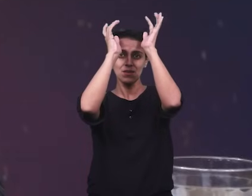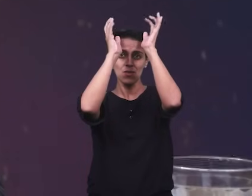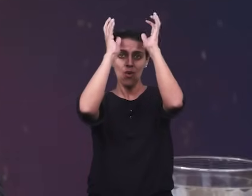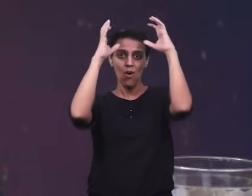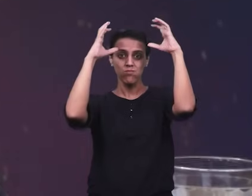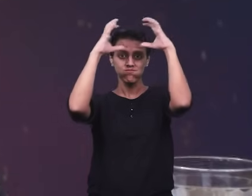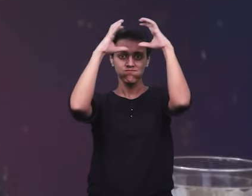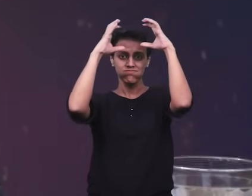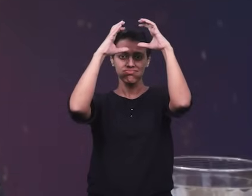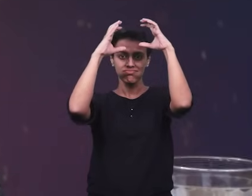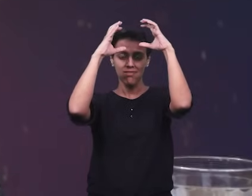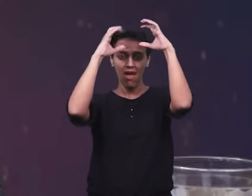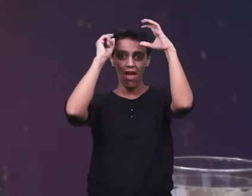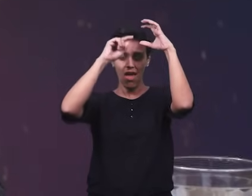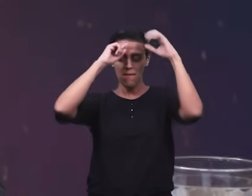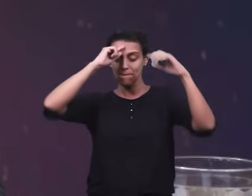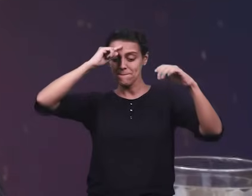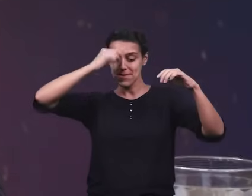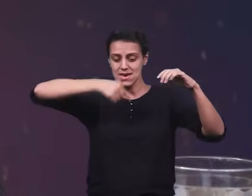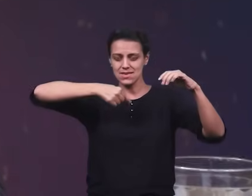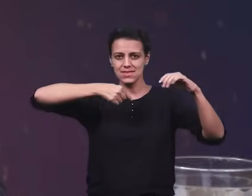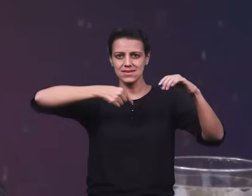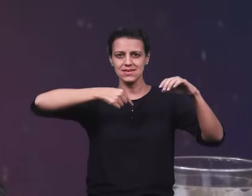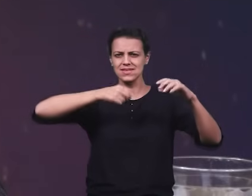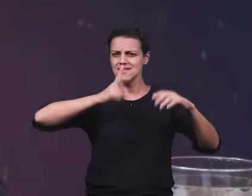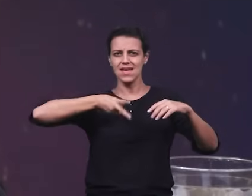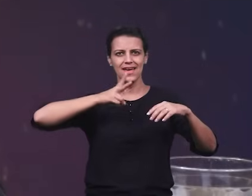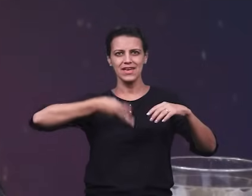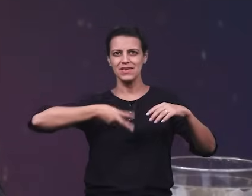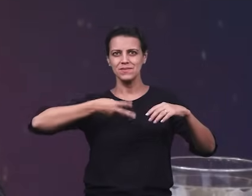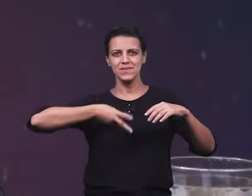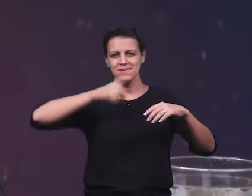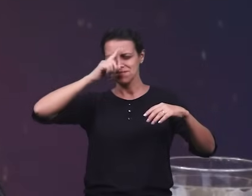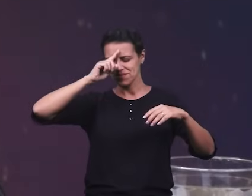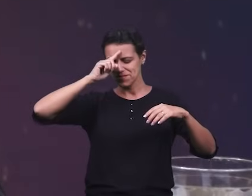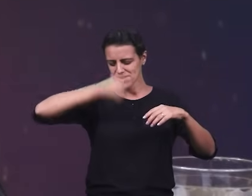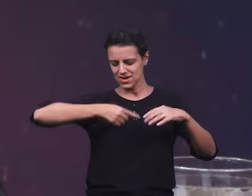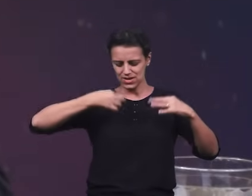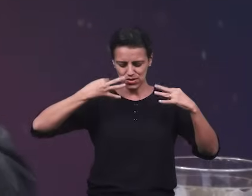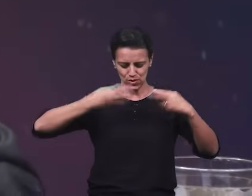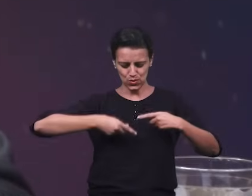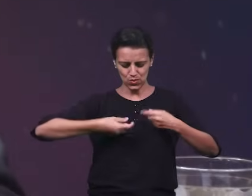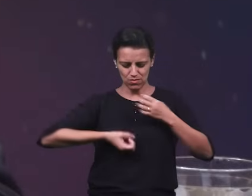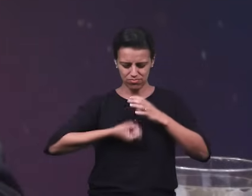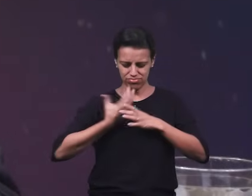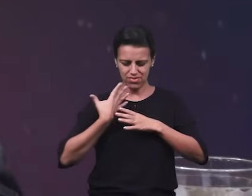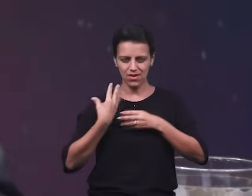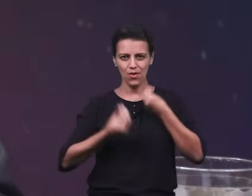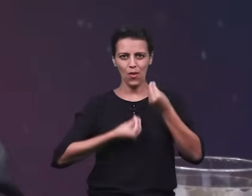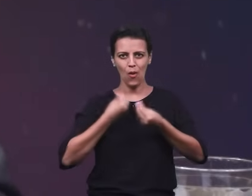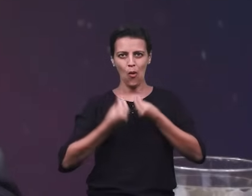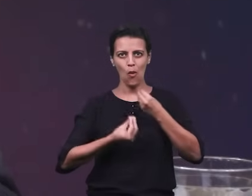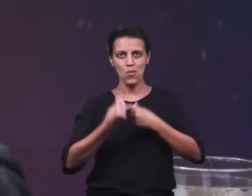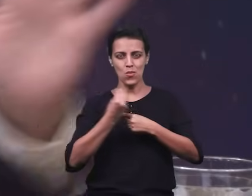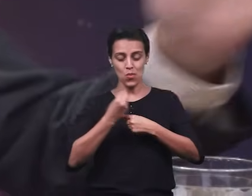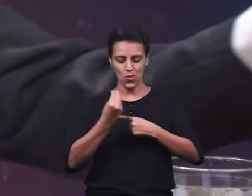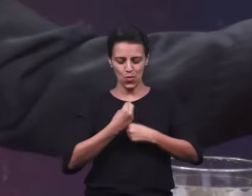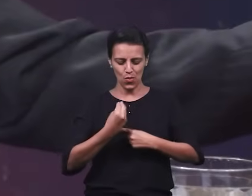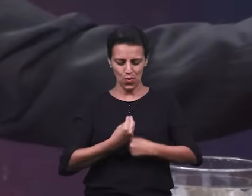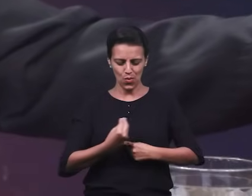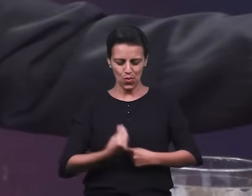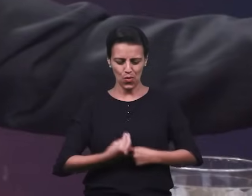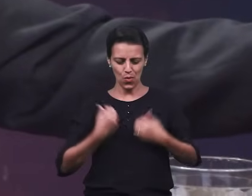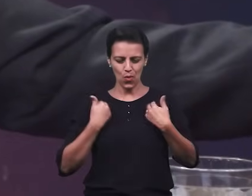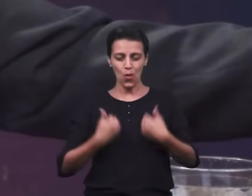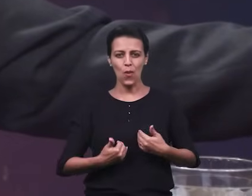o governo. Através dele vai surgir toda a situação para preservar o corpo vivo, aqui